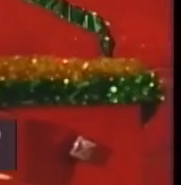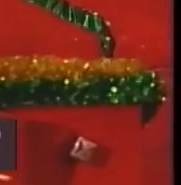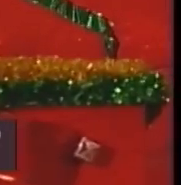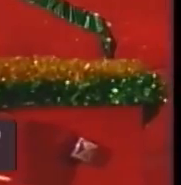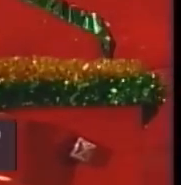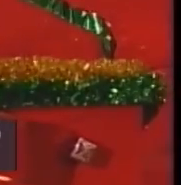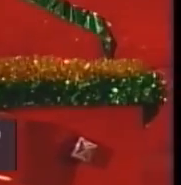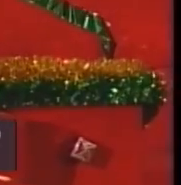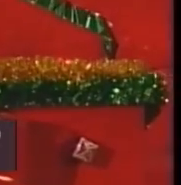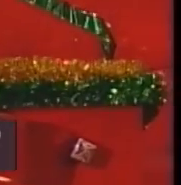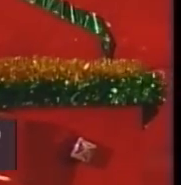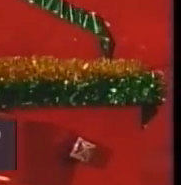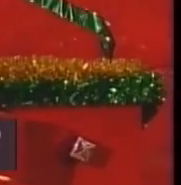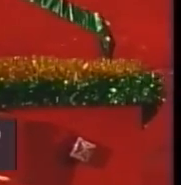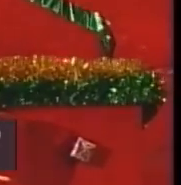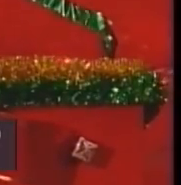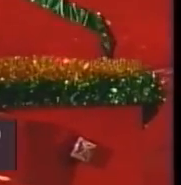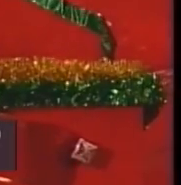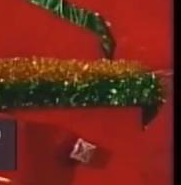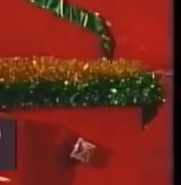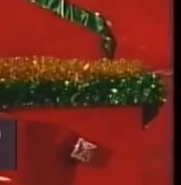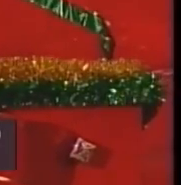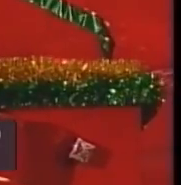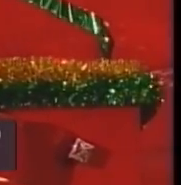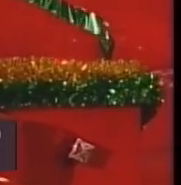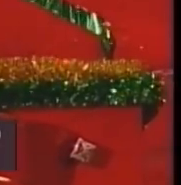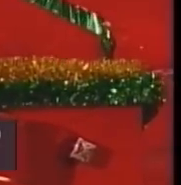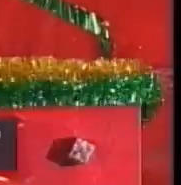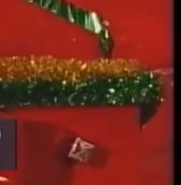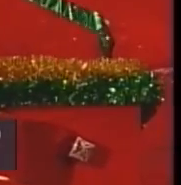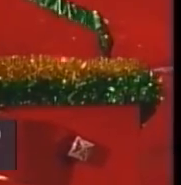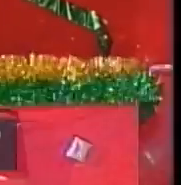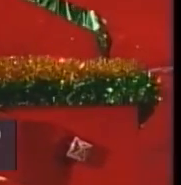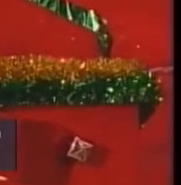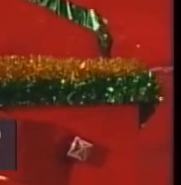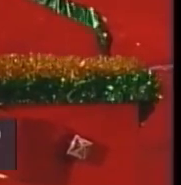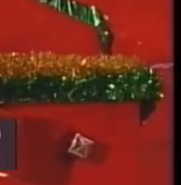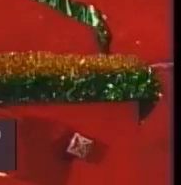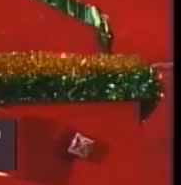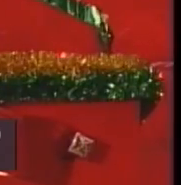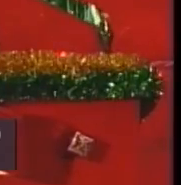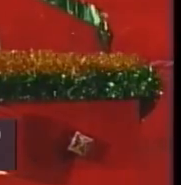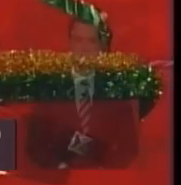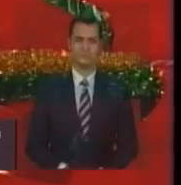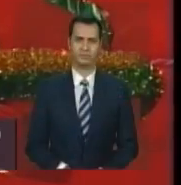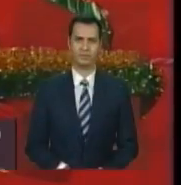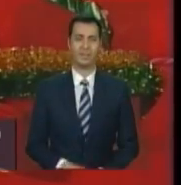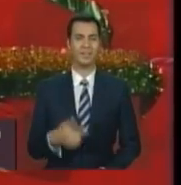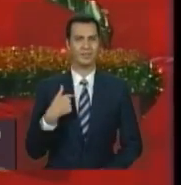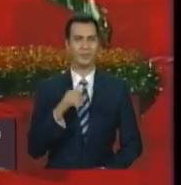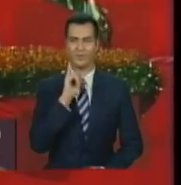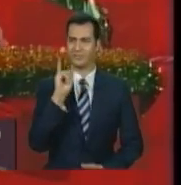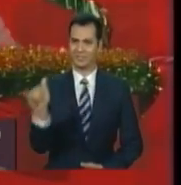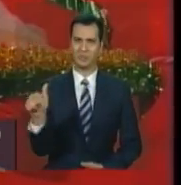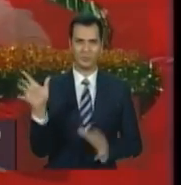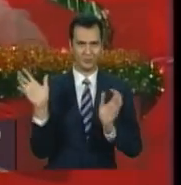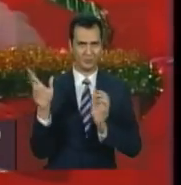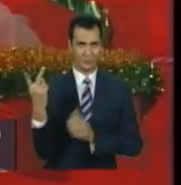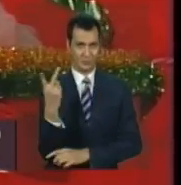apresentadores que eles ganhariam muito dinheiro como apresentadores, porque são muito bons